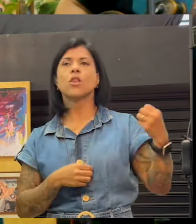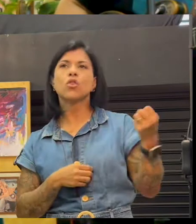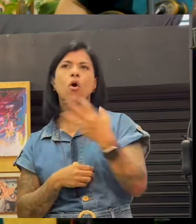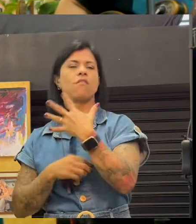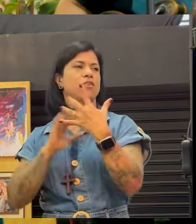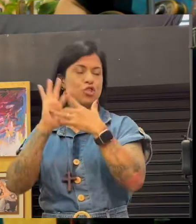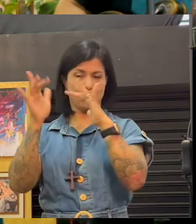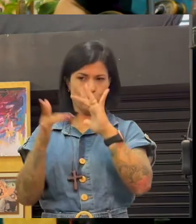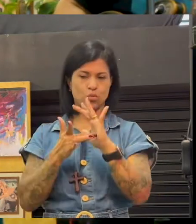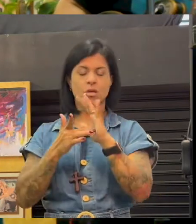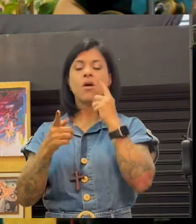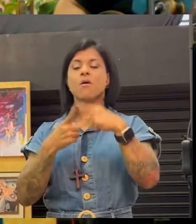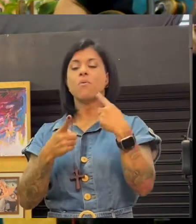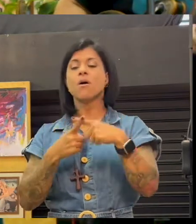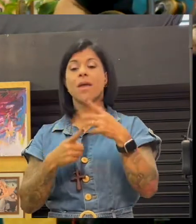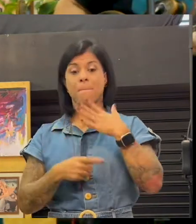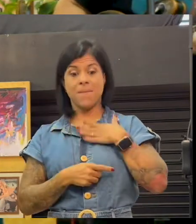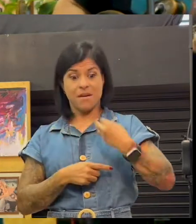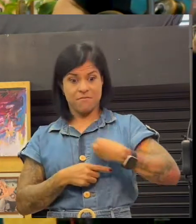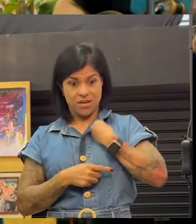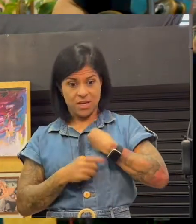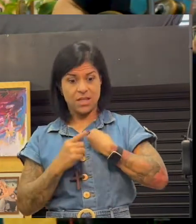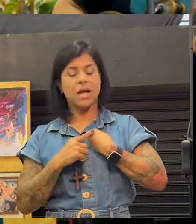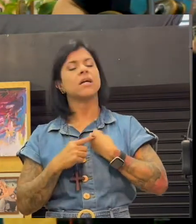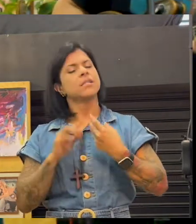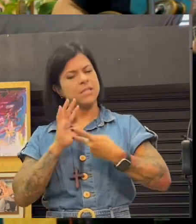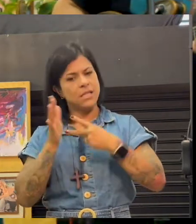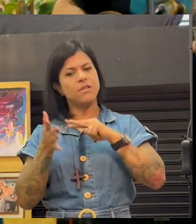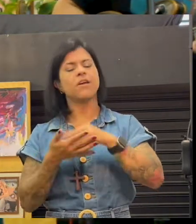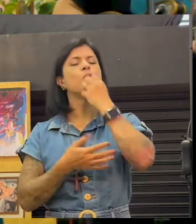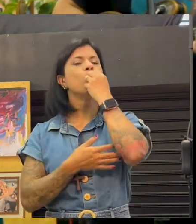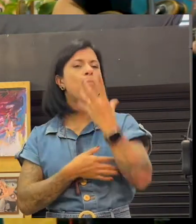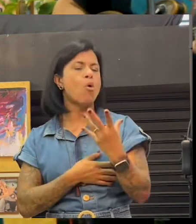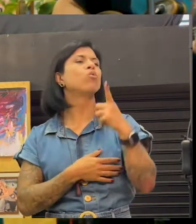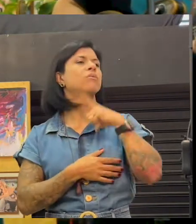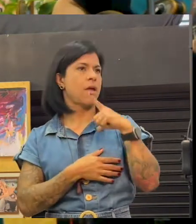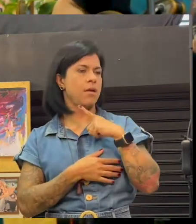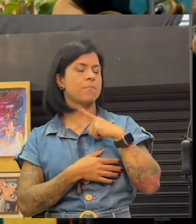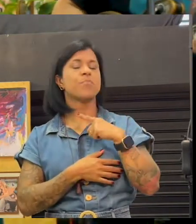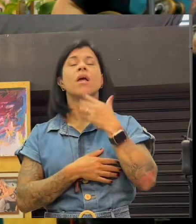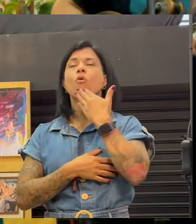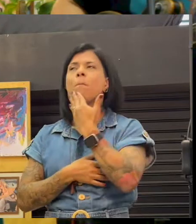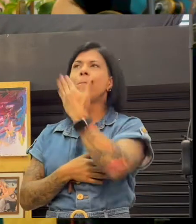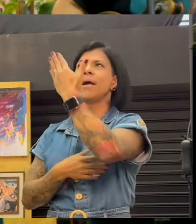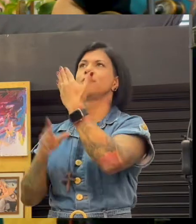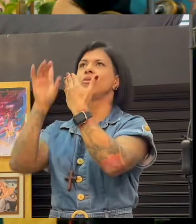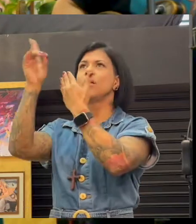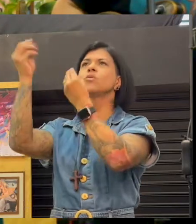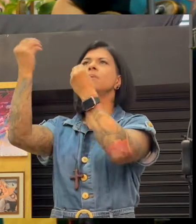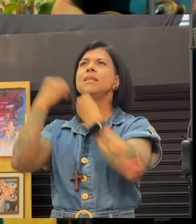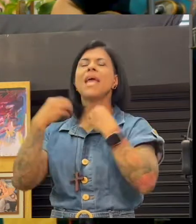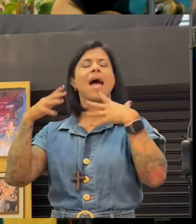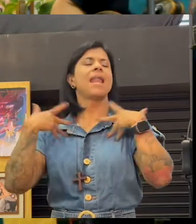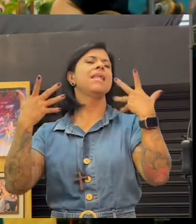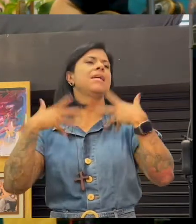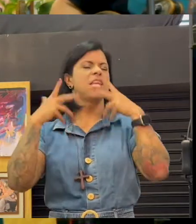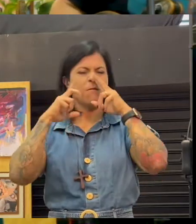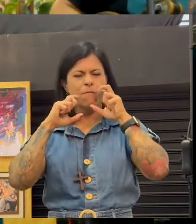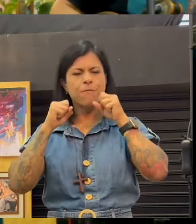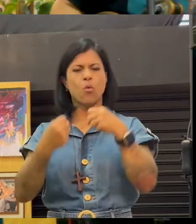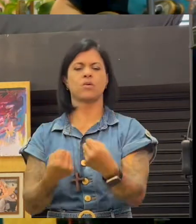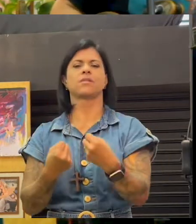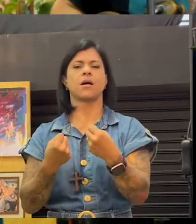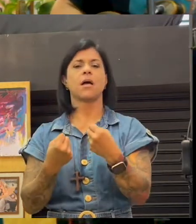nessa vida poder encontrar sentido para minhas ações. Peço-vos que me encha de alegria e vigor ao poder